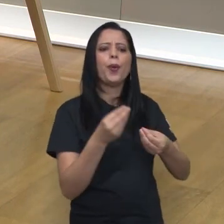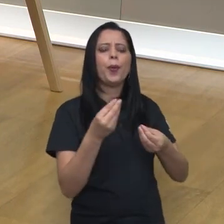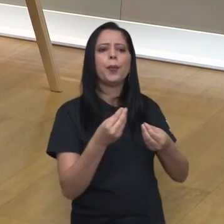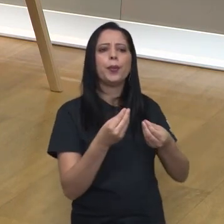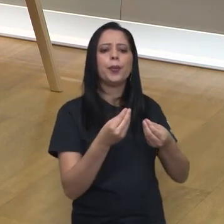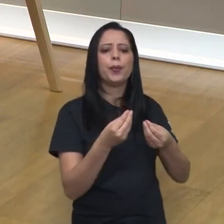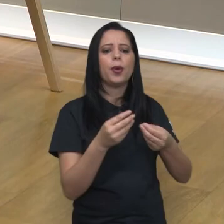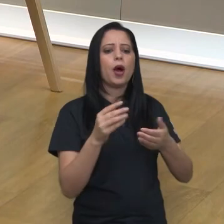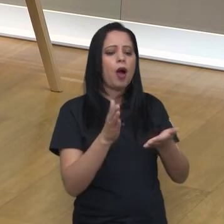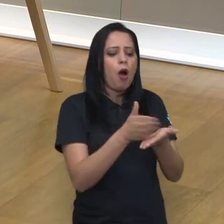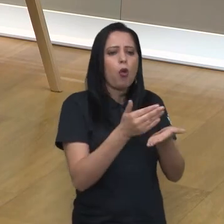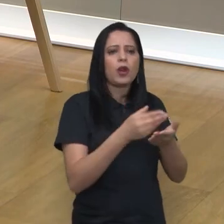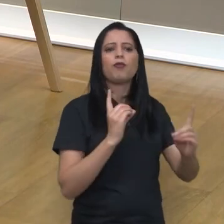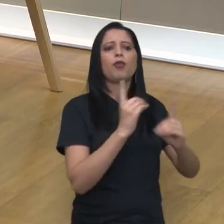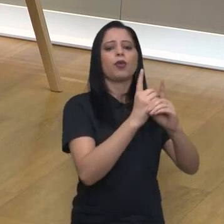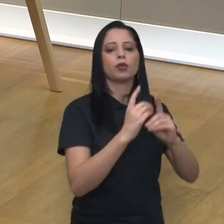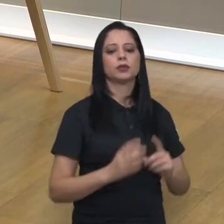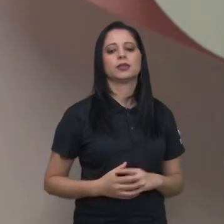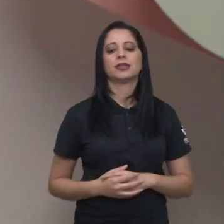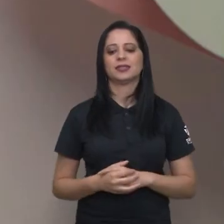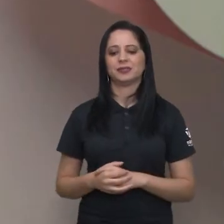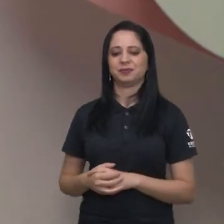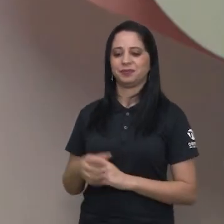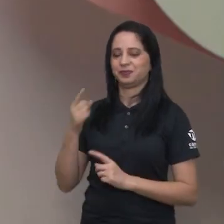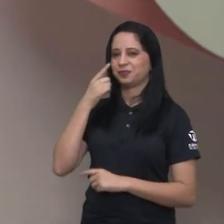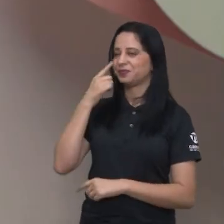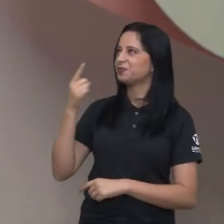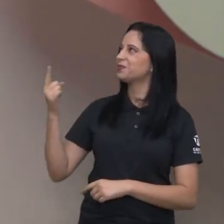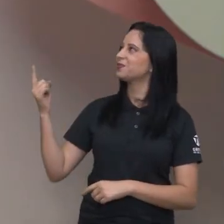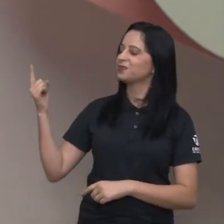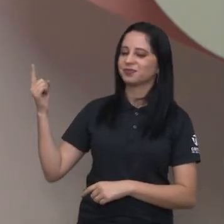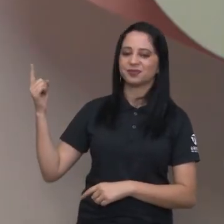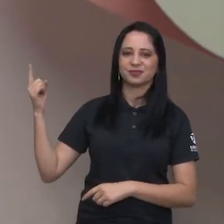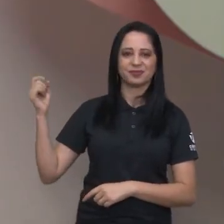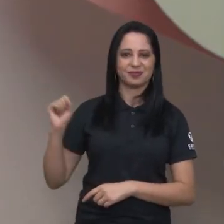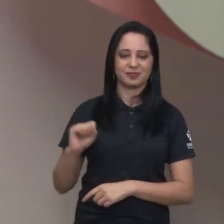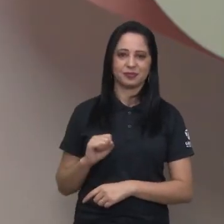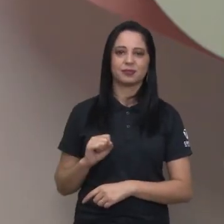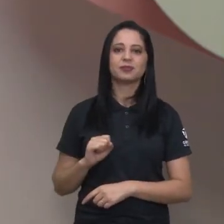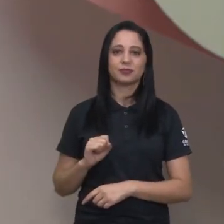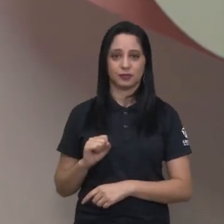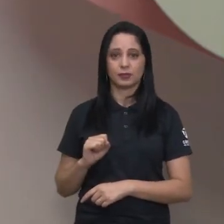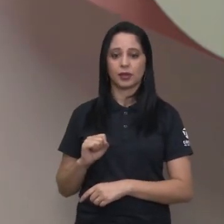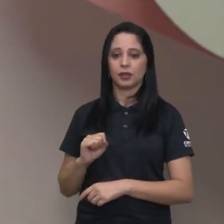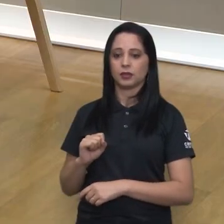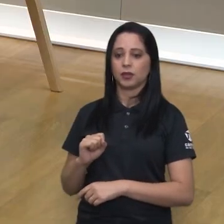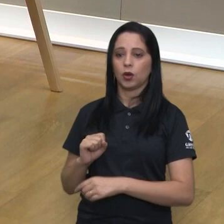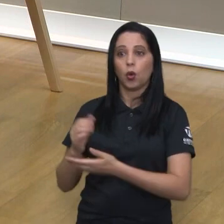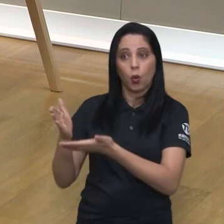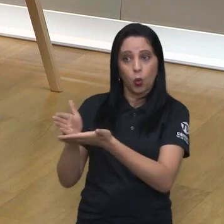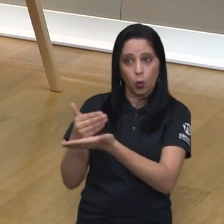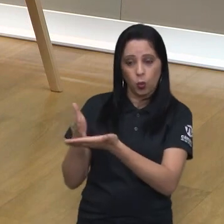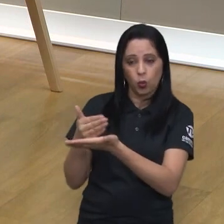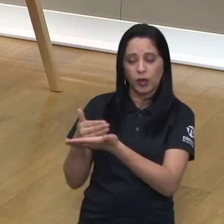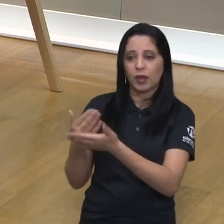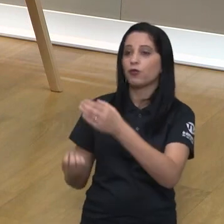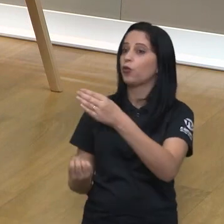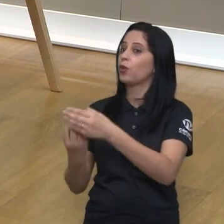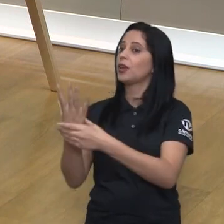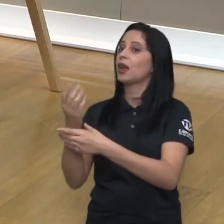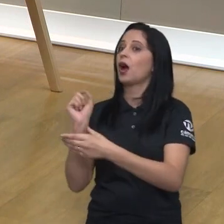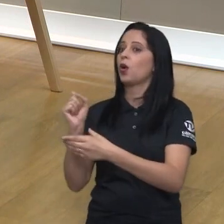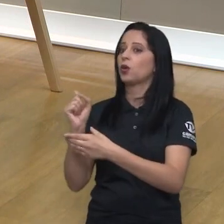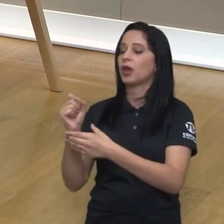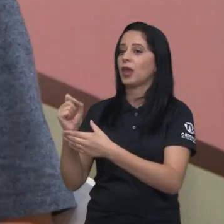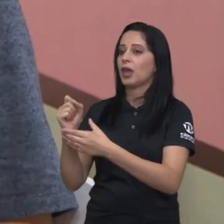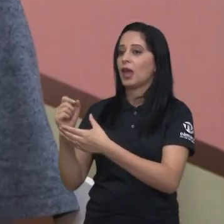tem acesso a esse livro? Isso. Esse material, ele é fruto de um trabalho que a gente faz em companhia, é uma parceria entre a